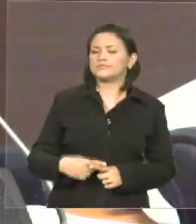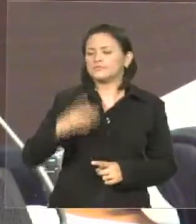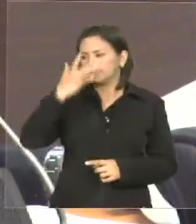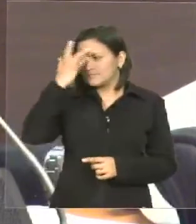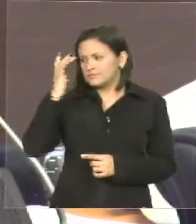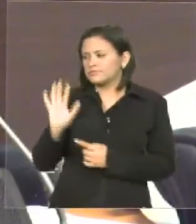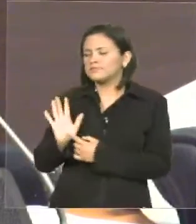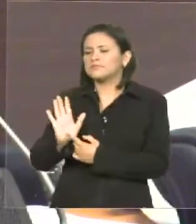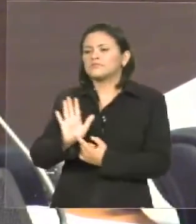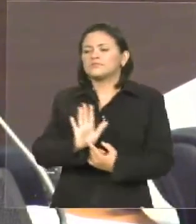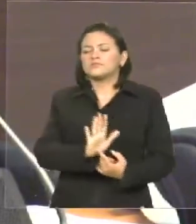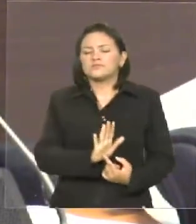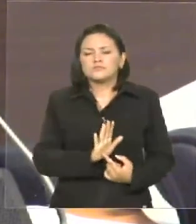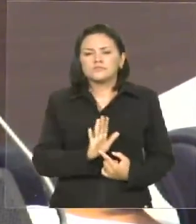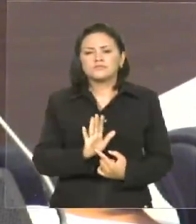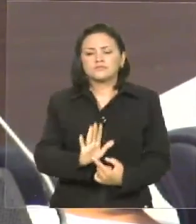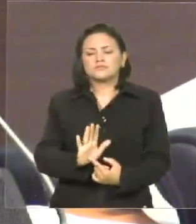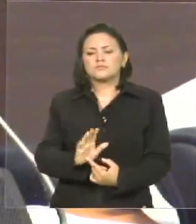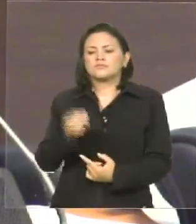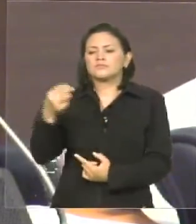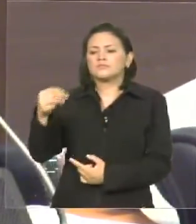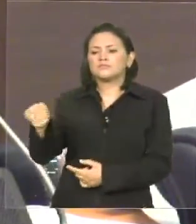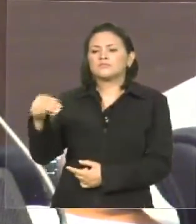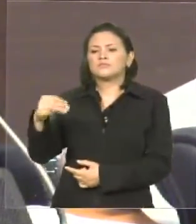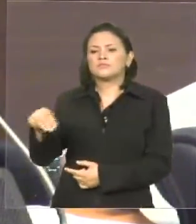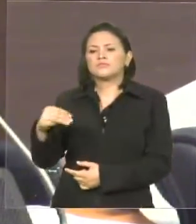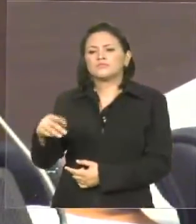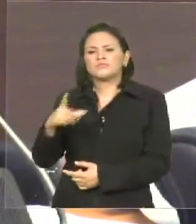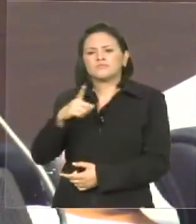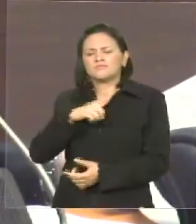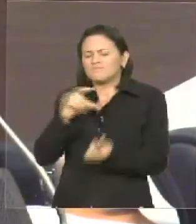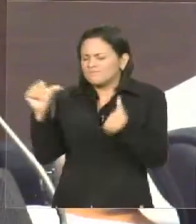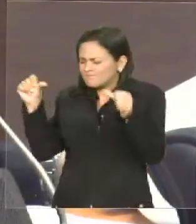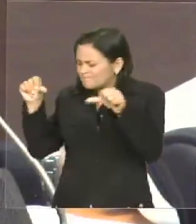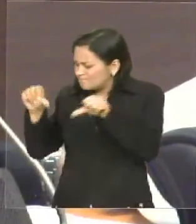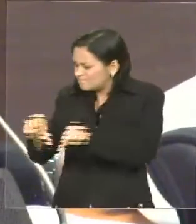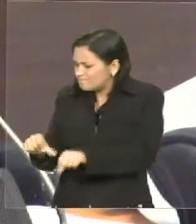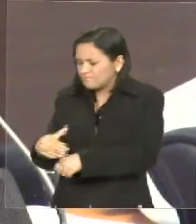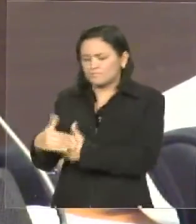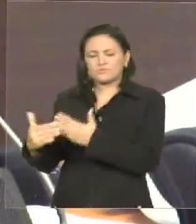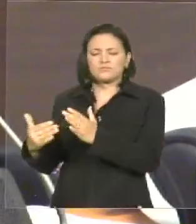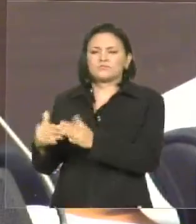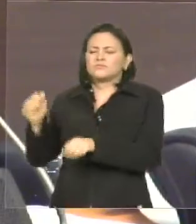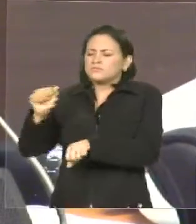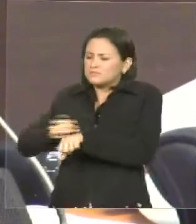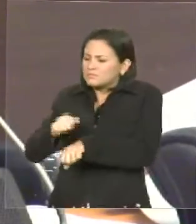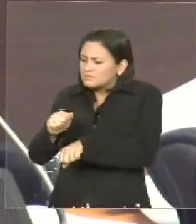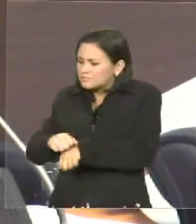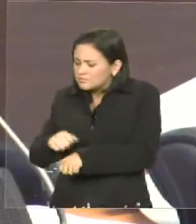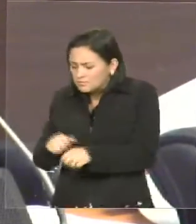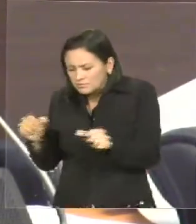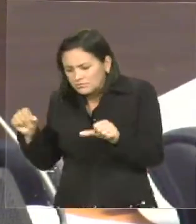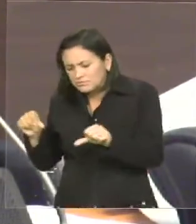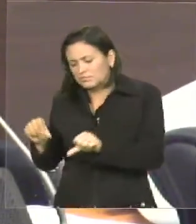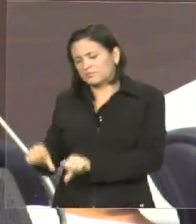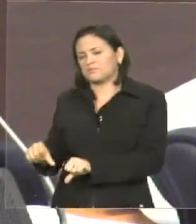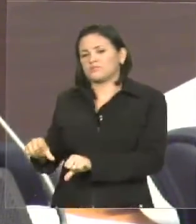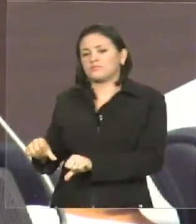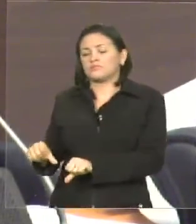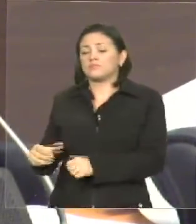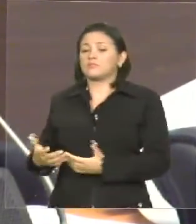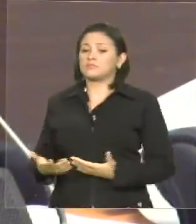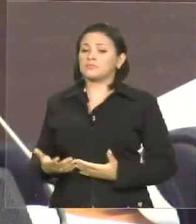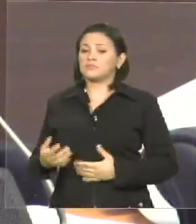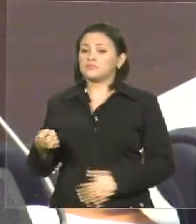questão da pobreza do Maranhão, que o Maranhão é o estado mais pobre. Ora, o